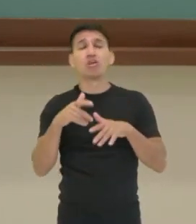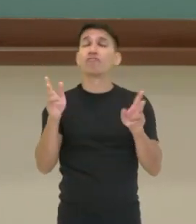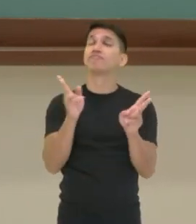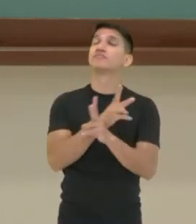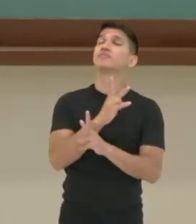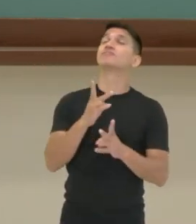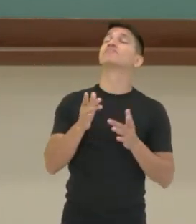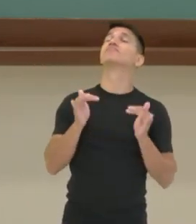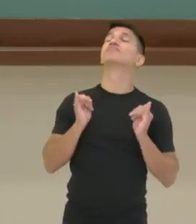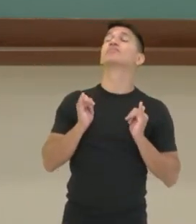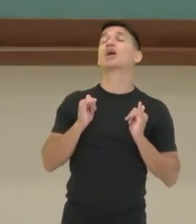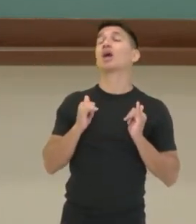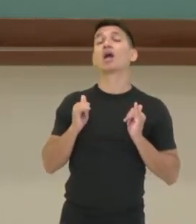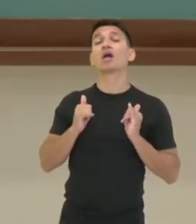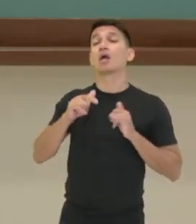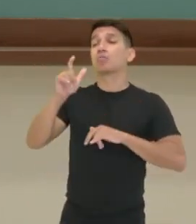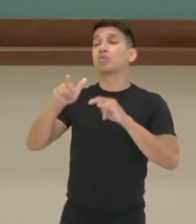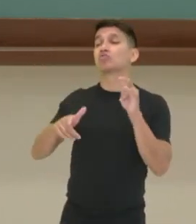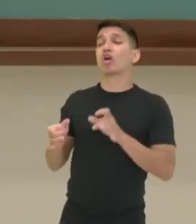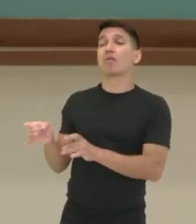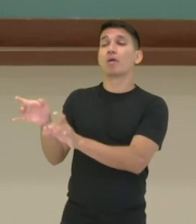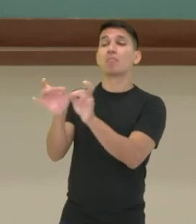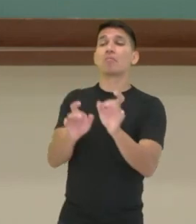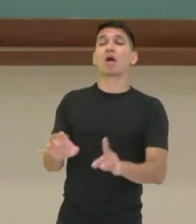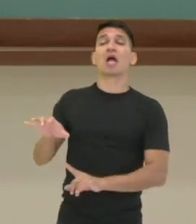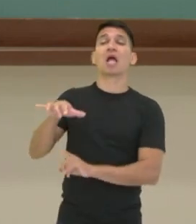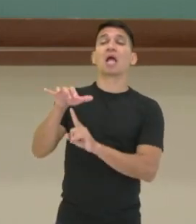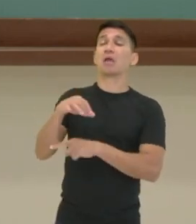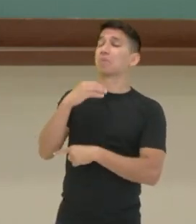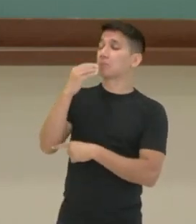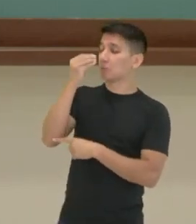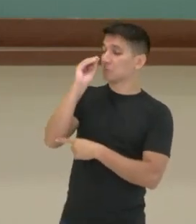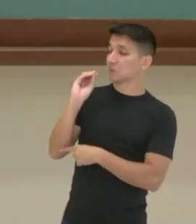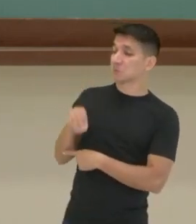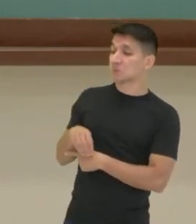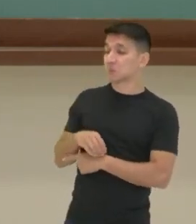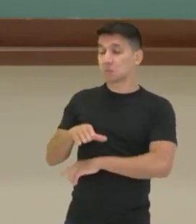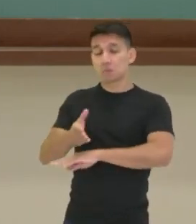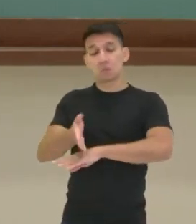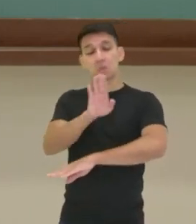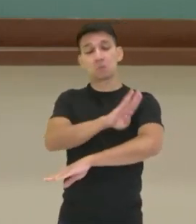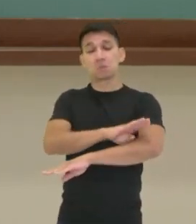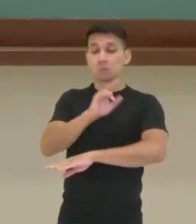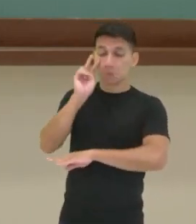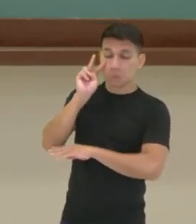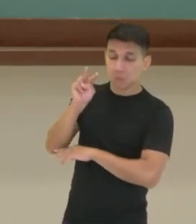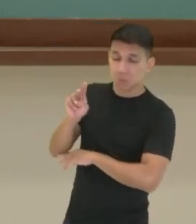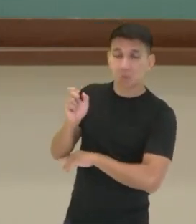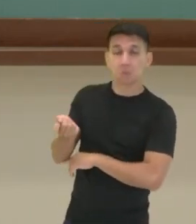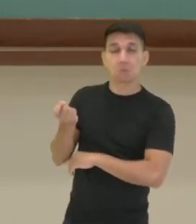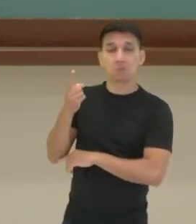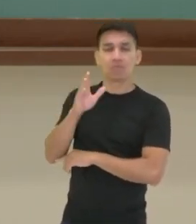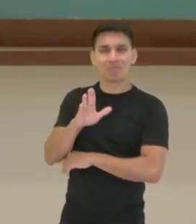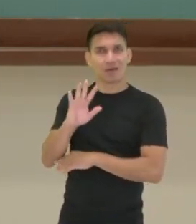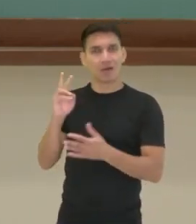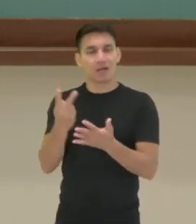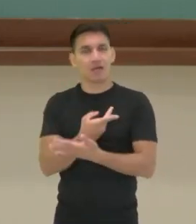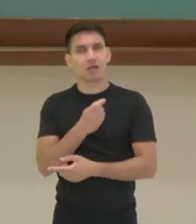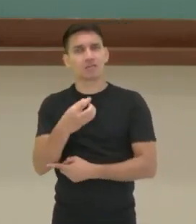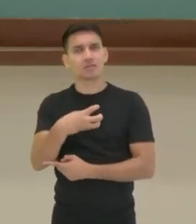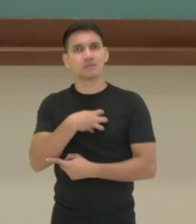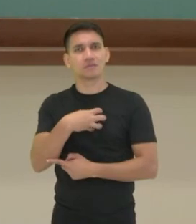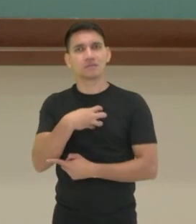brisa. Comerciantes, reis, ministros eram formiguinhas que ele olhava lá de cima majestoso. Mas de repente, ele se